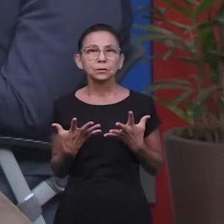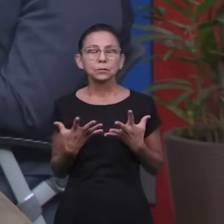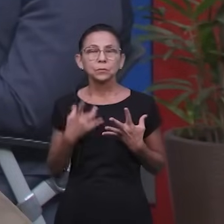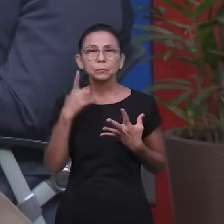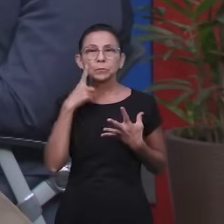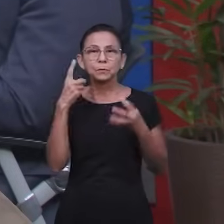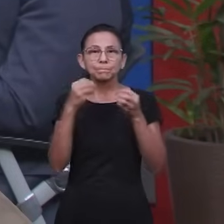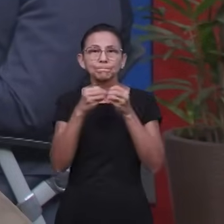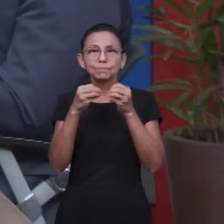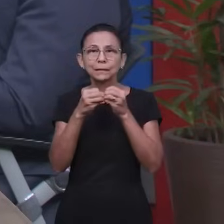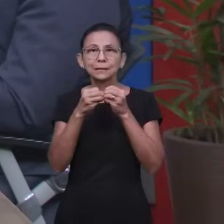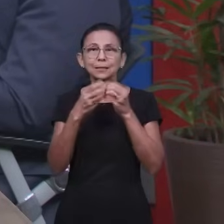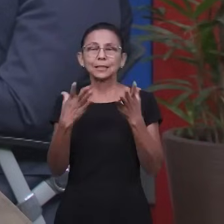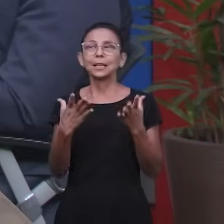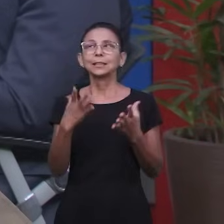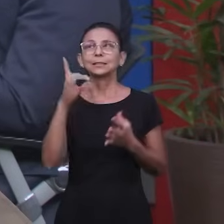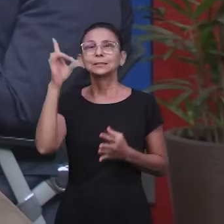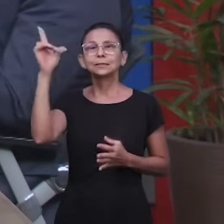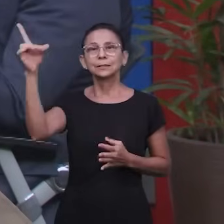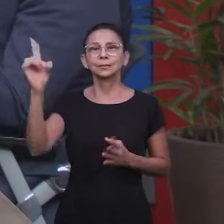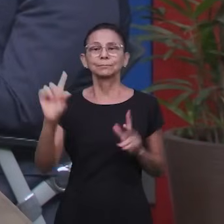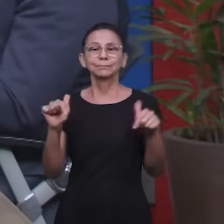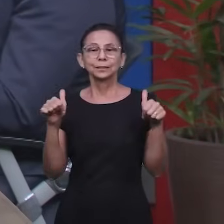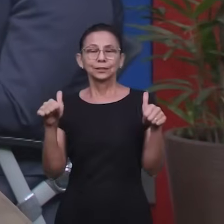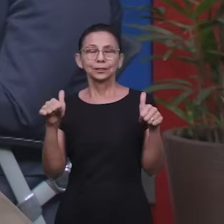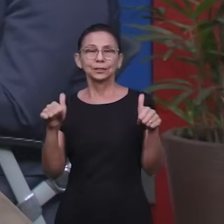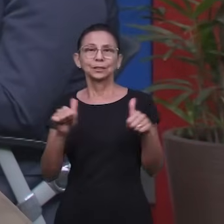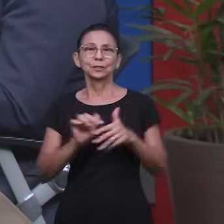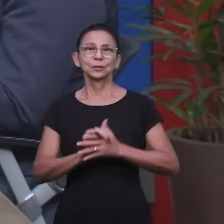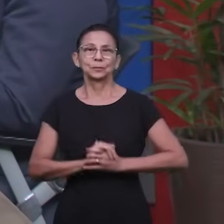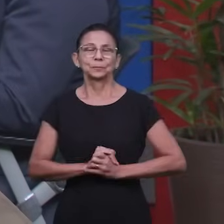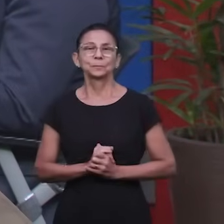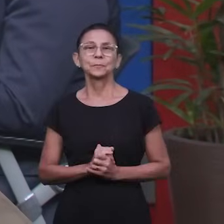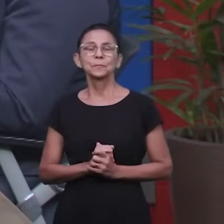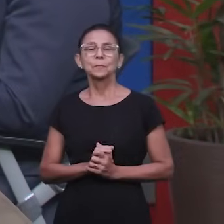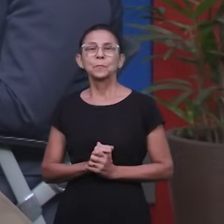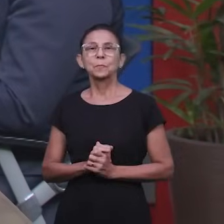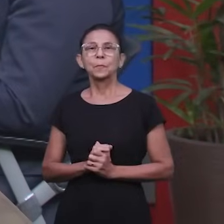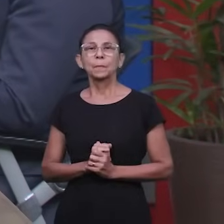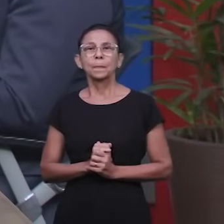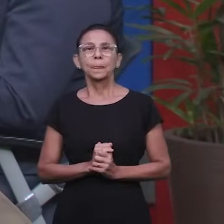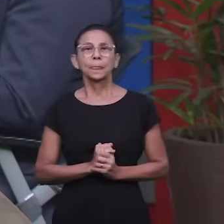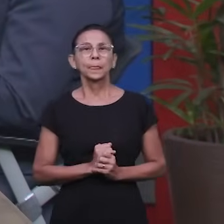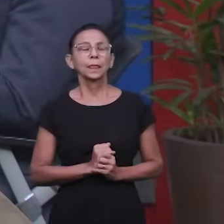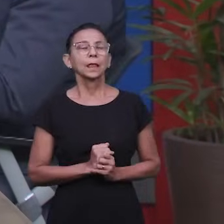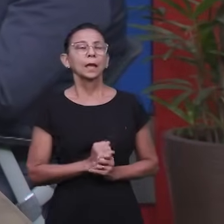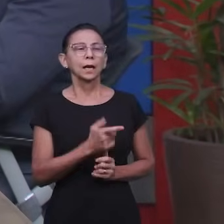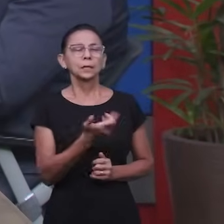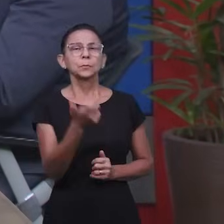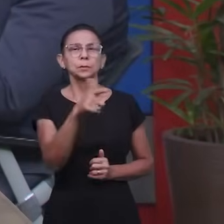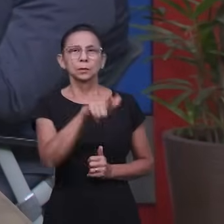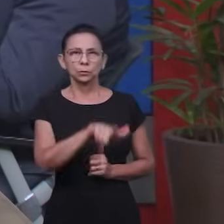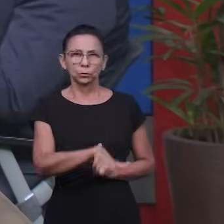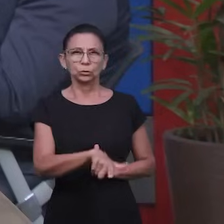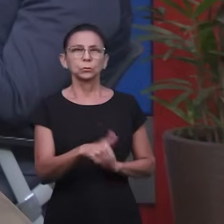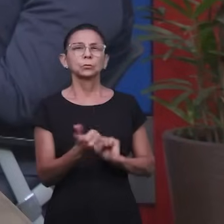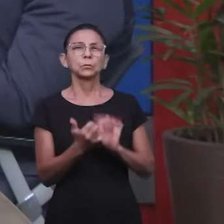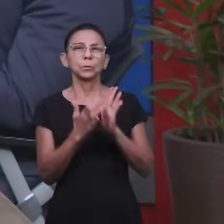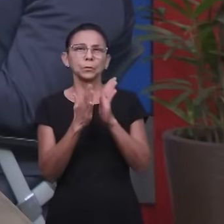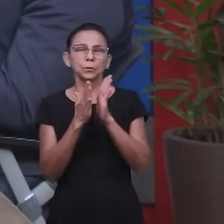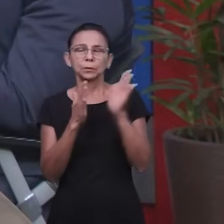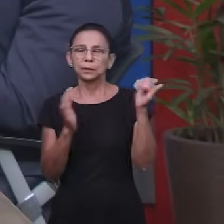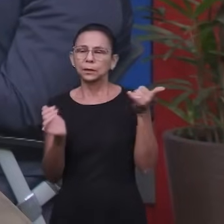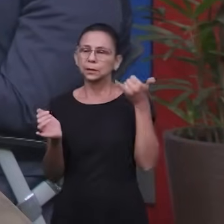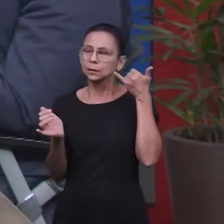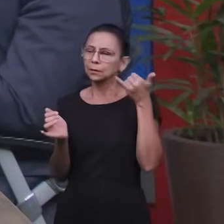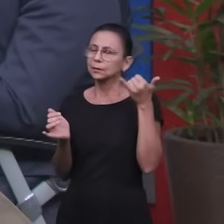eles, glorificamos. E ela ligou umas outras vezes depois, né, nós continuamos assistindo. E hoje a gente não teve mais contato, provavelmente ela está sendo assistida